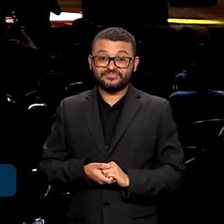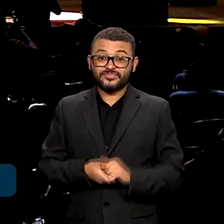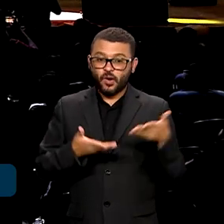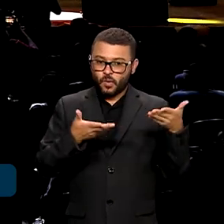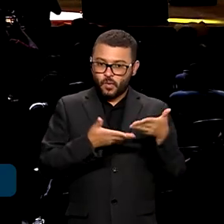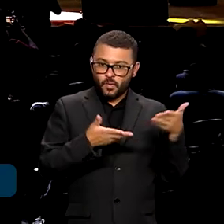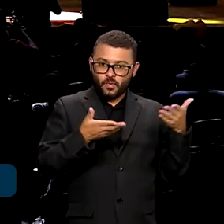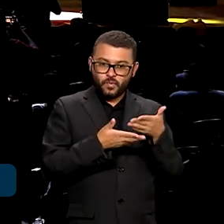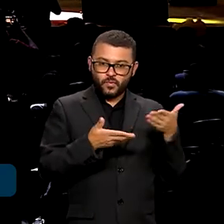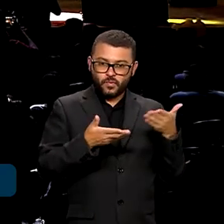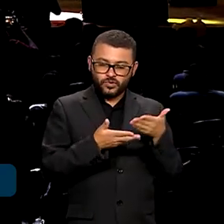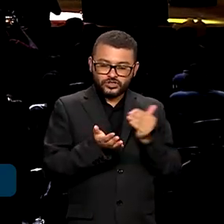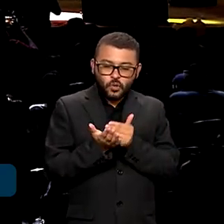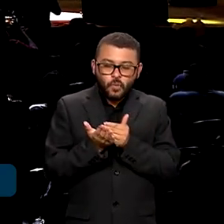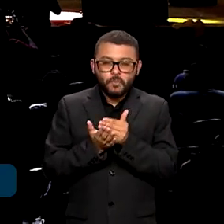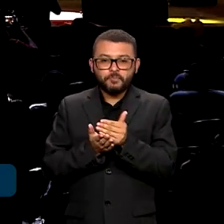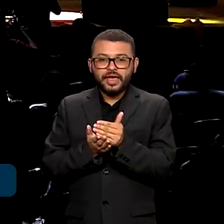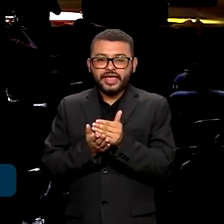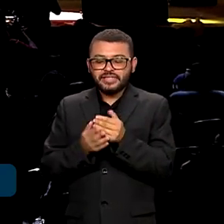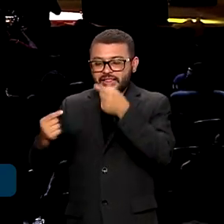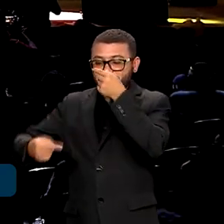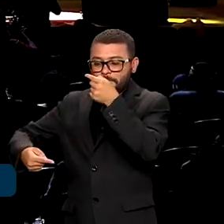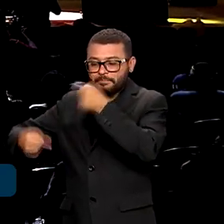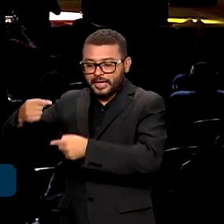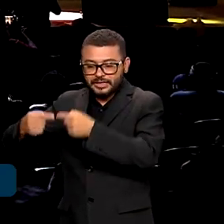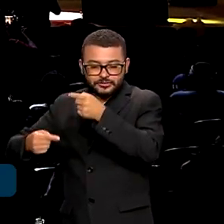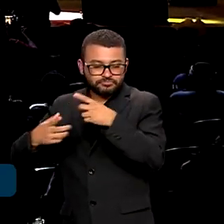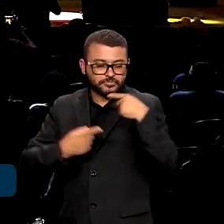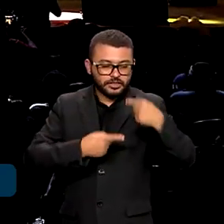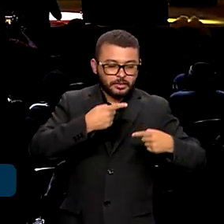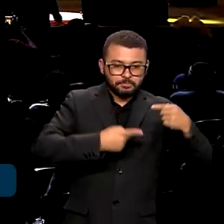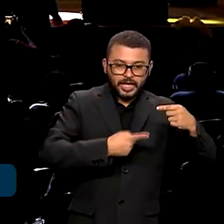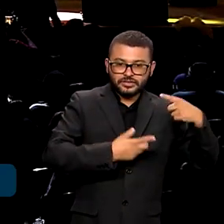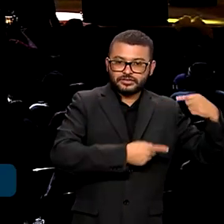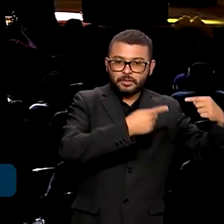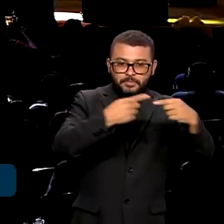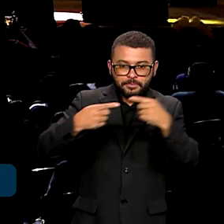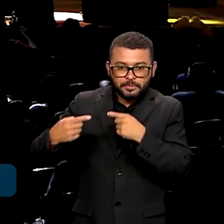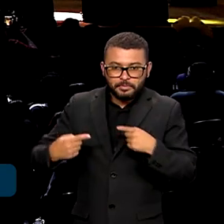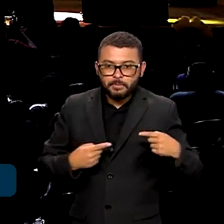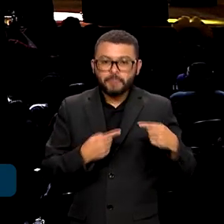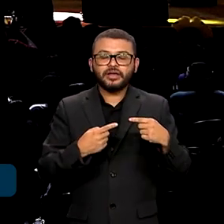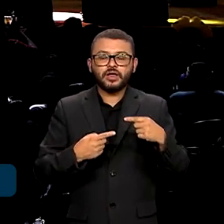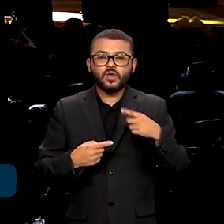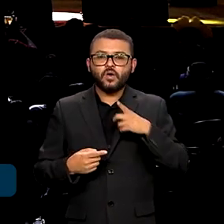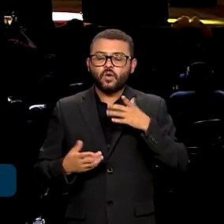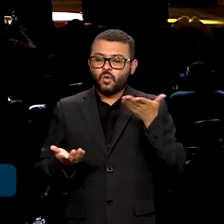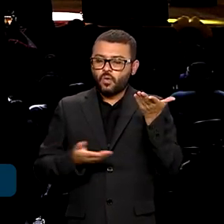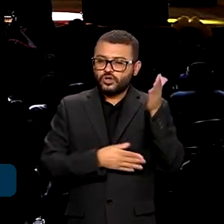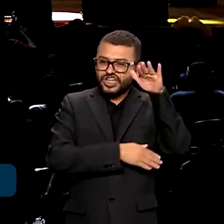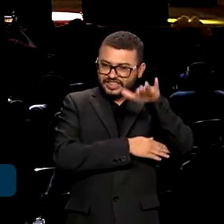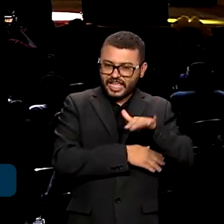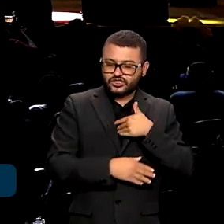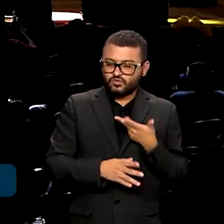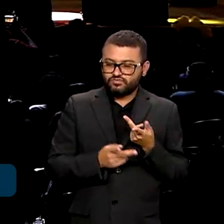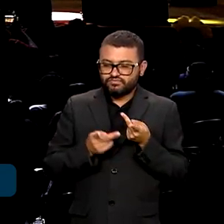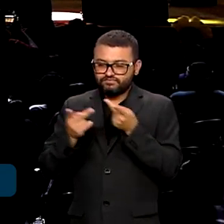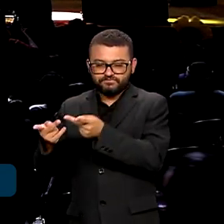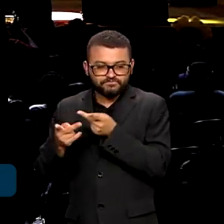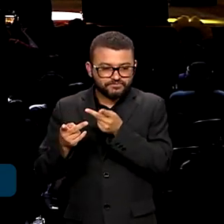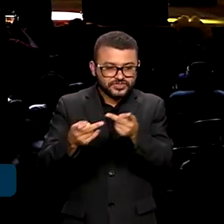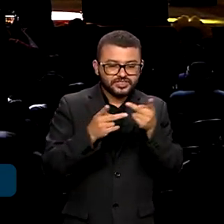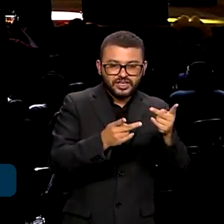Hoje se inicia diversos debates. Eu circulei hoje à tarde por todas